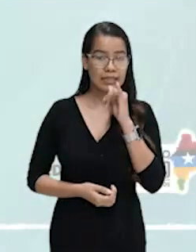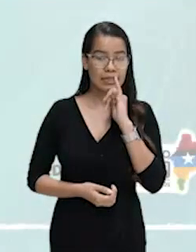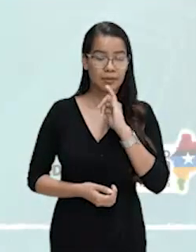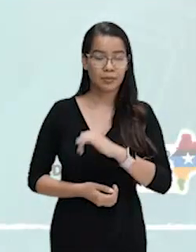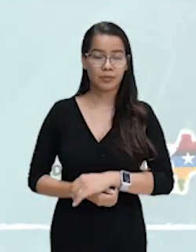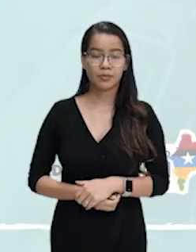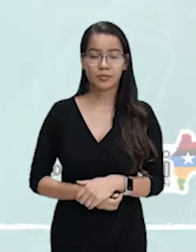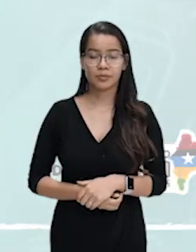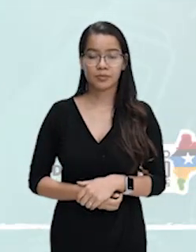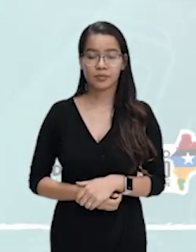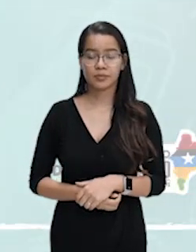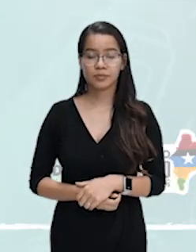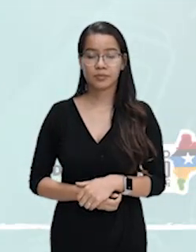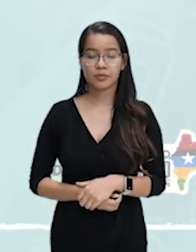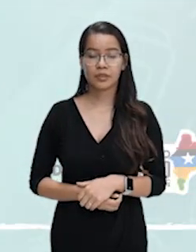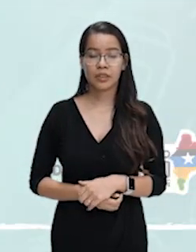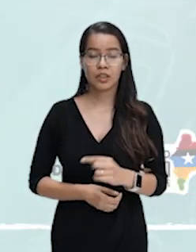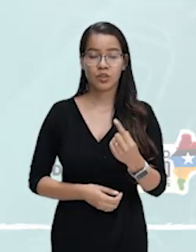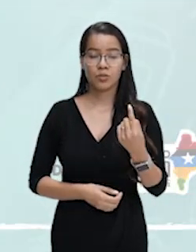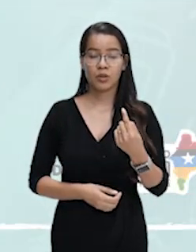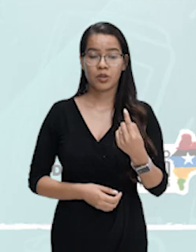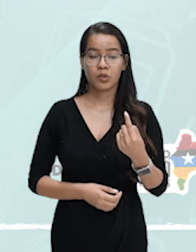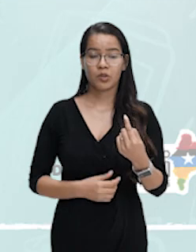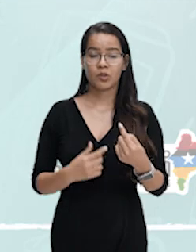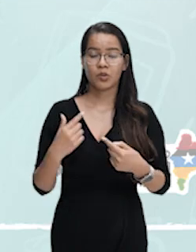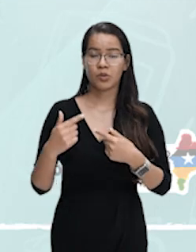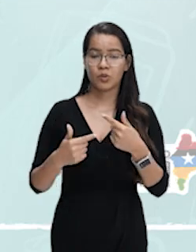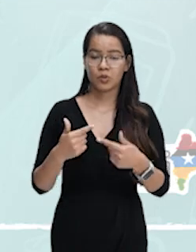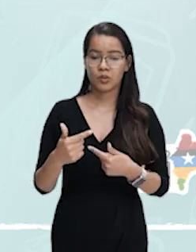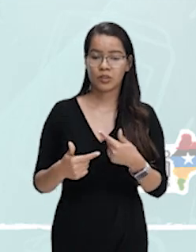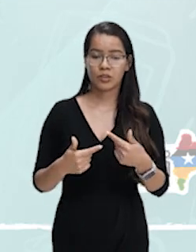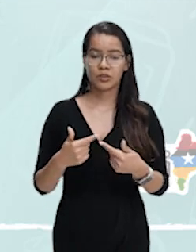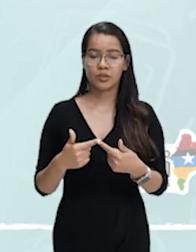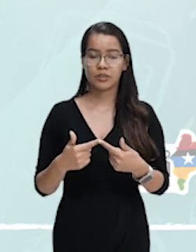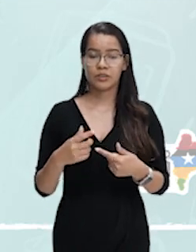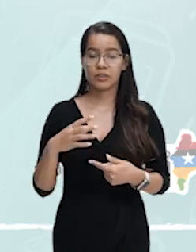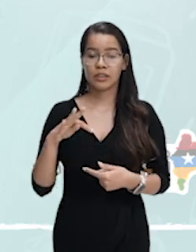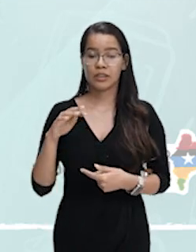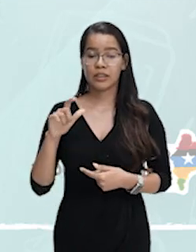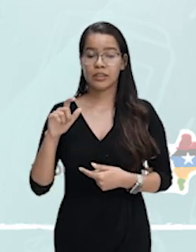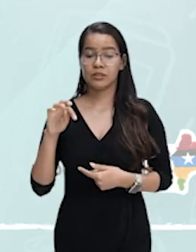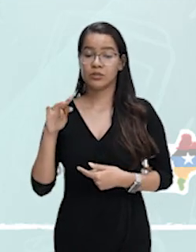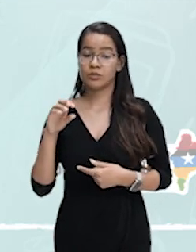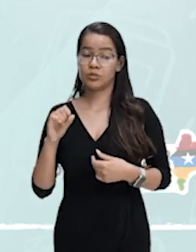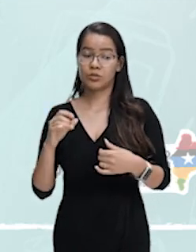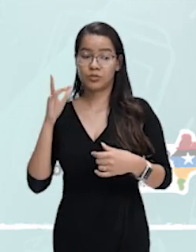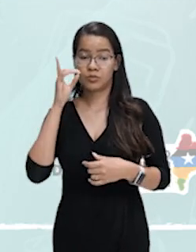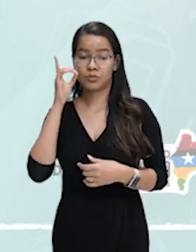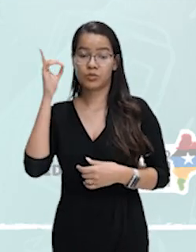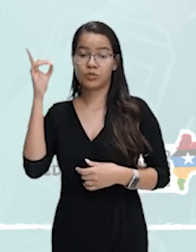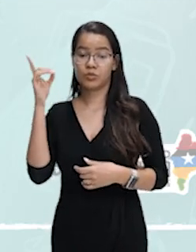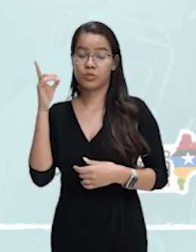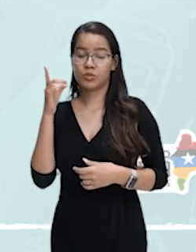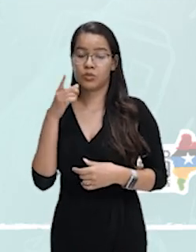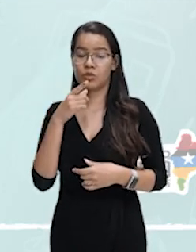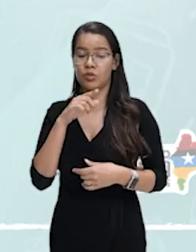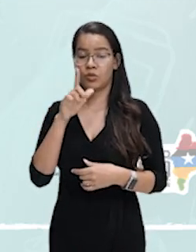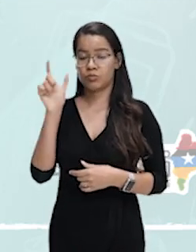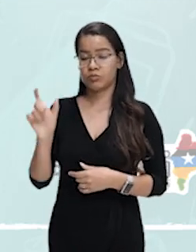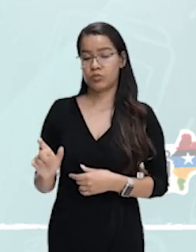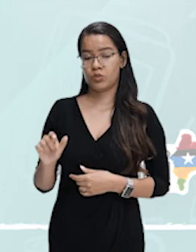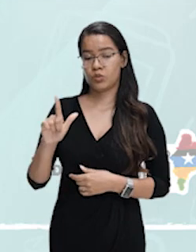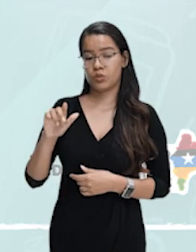Exemplo, tá? Ejemplo. En una competición de talentos, Luisa tocó una pieza